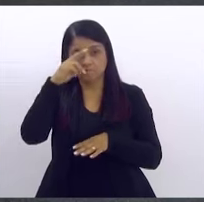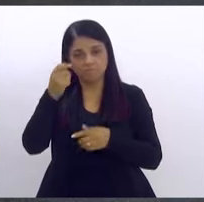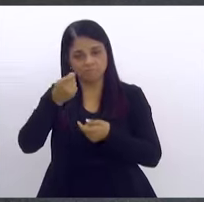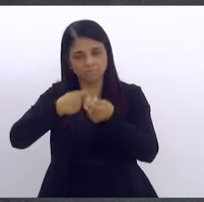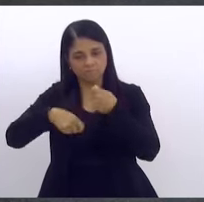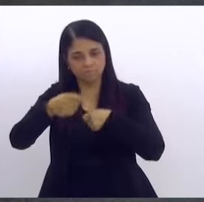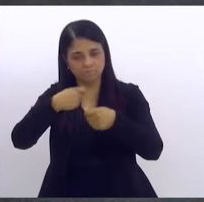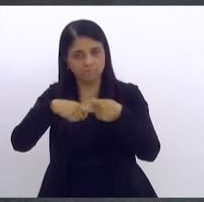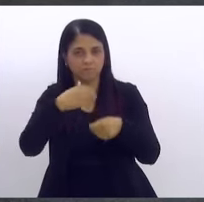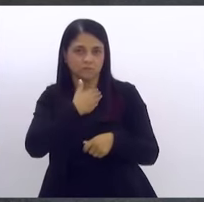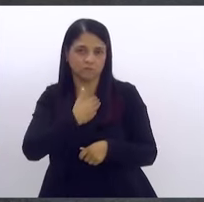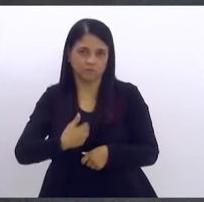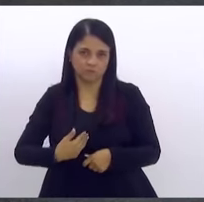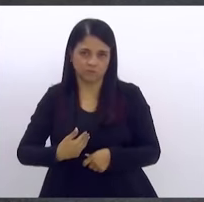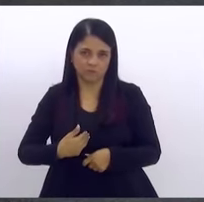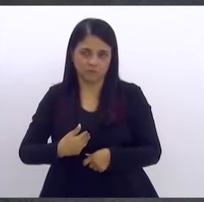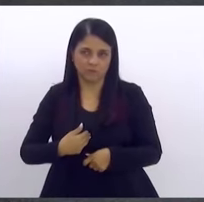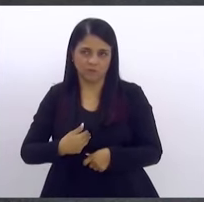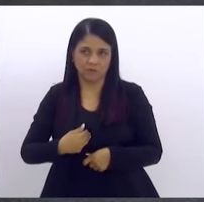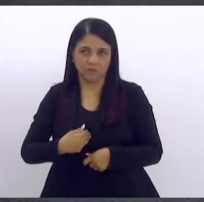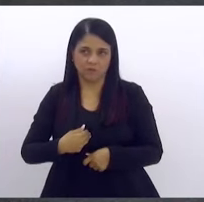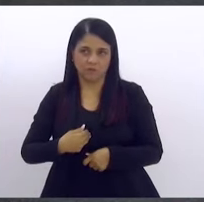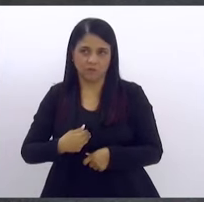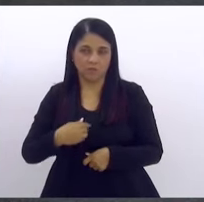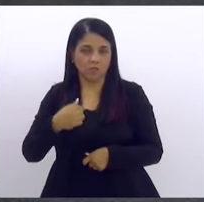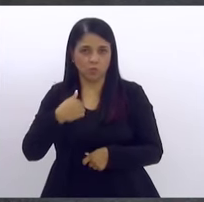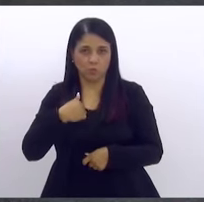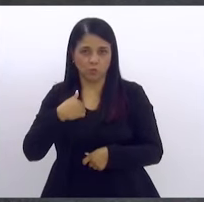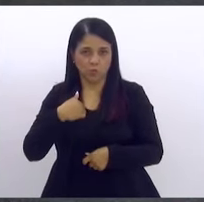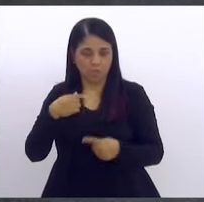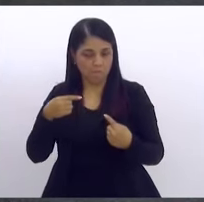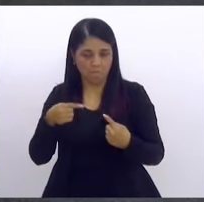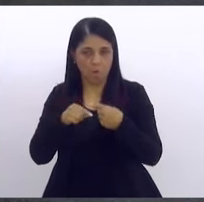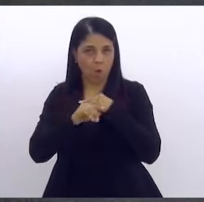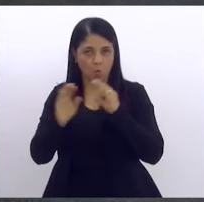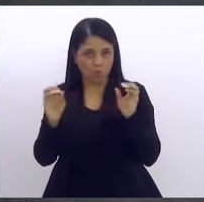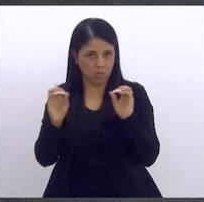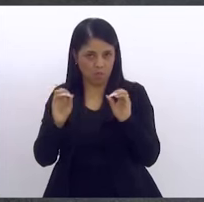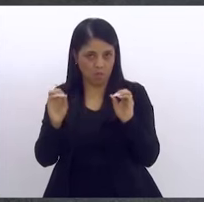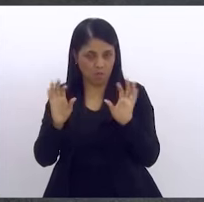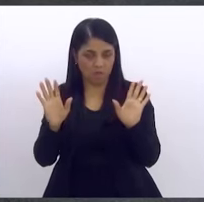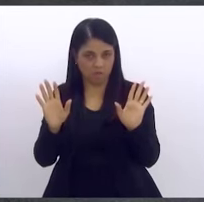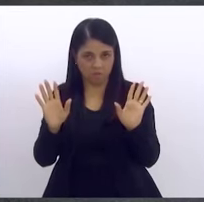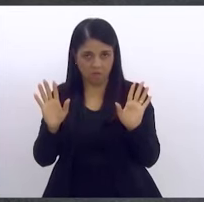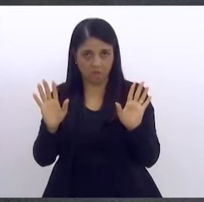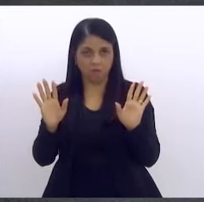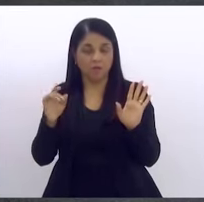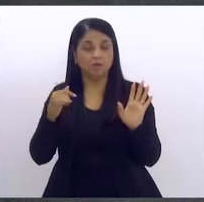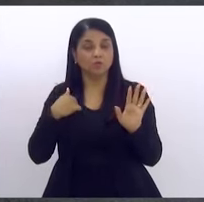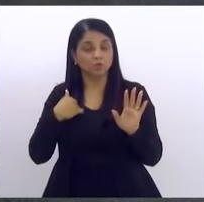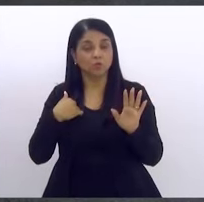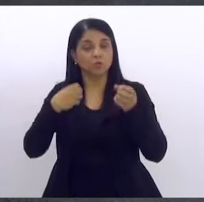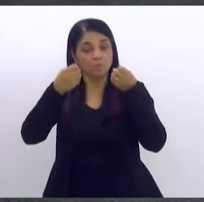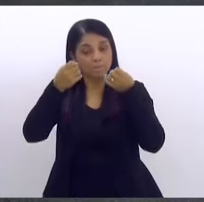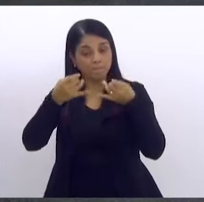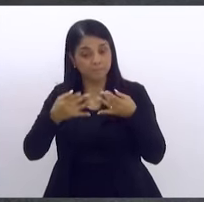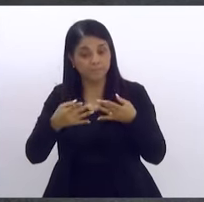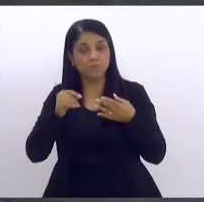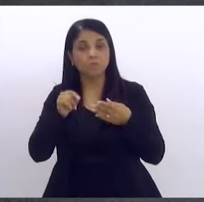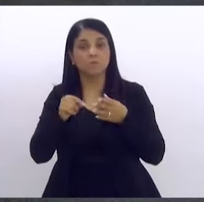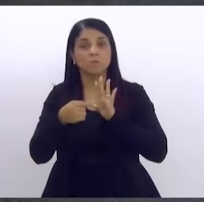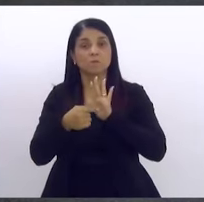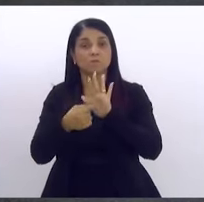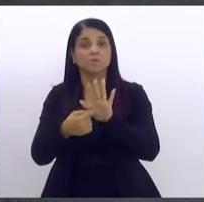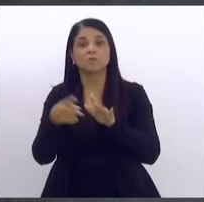administração pública. Então, não estou aqui abrindo divergência, absolutamente nada. Eu estou só querendo mostrar que essa